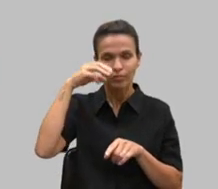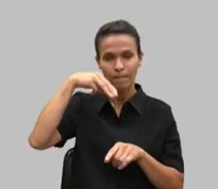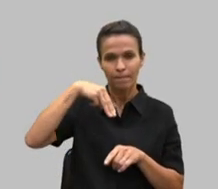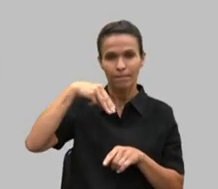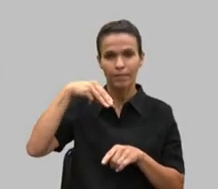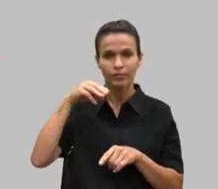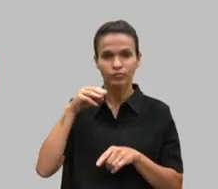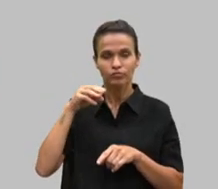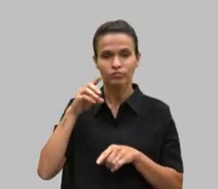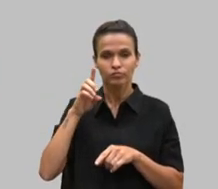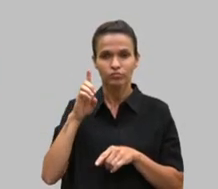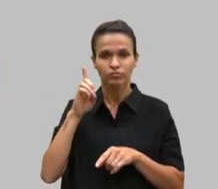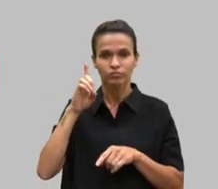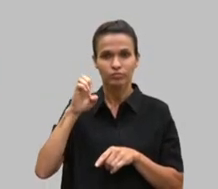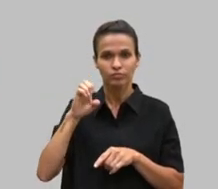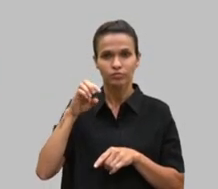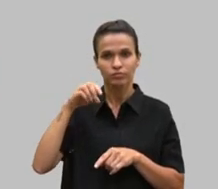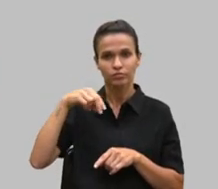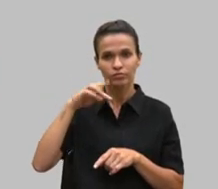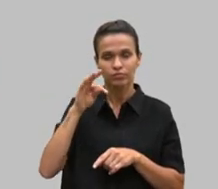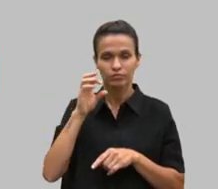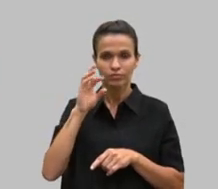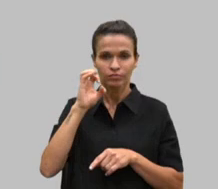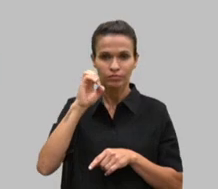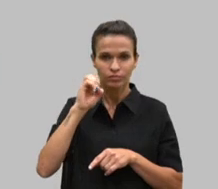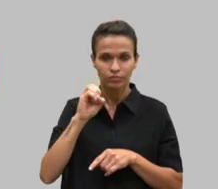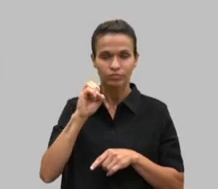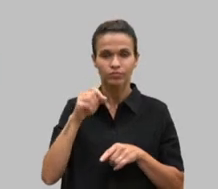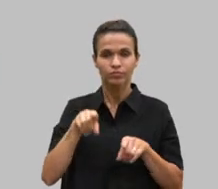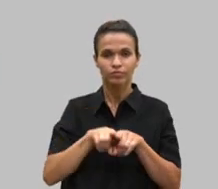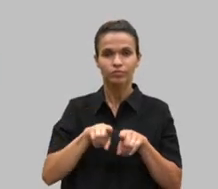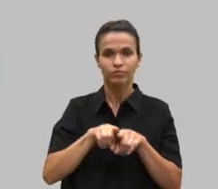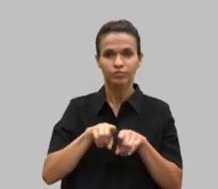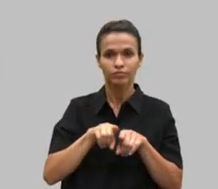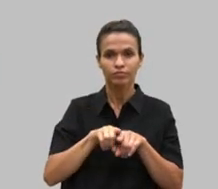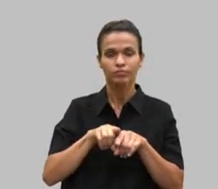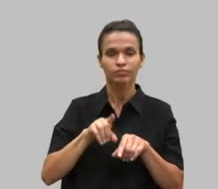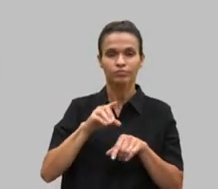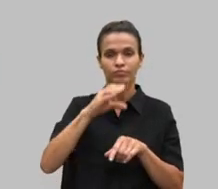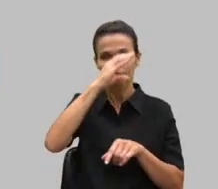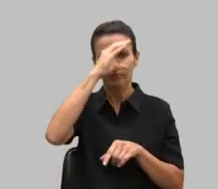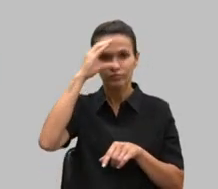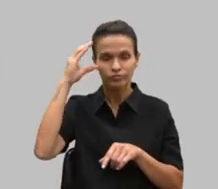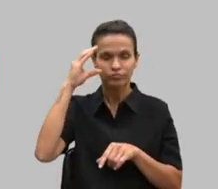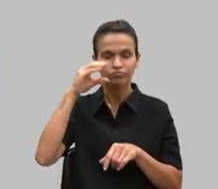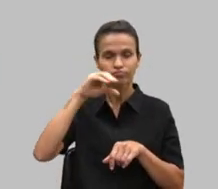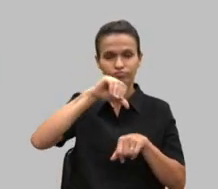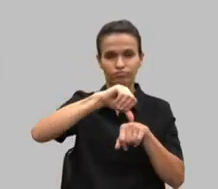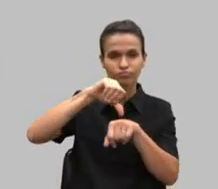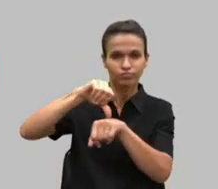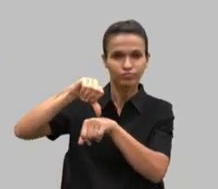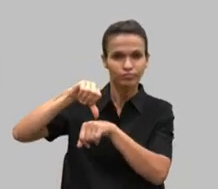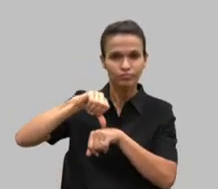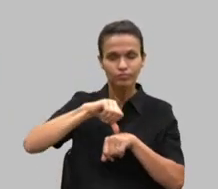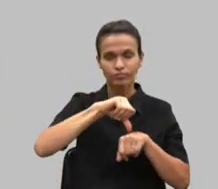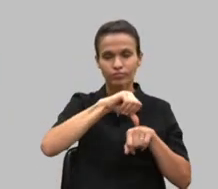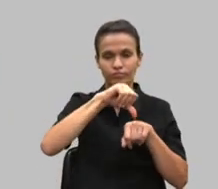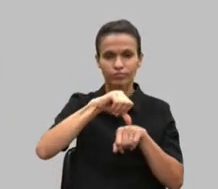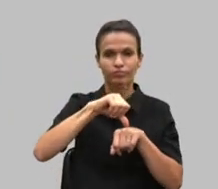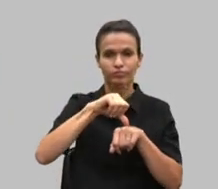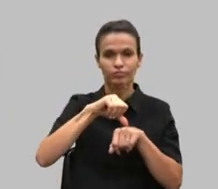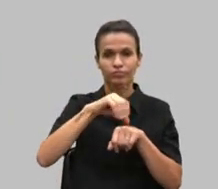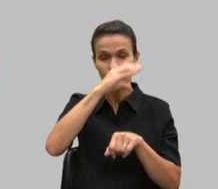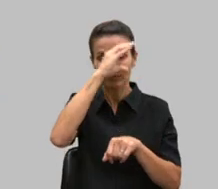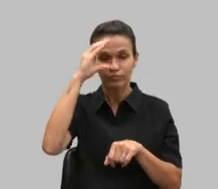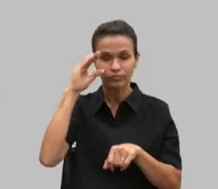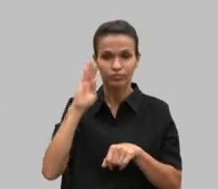Polo médio Piracicaba coordenada pela câmara municipal de Itabira Paulo Metropolitano coordenado pela Câmara Municipal de Belo Horizonte Câmara